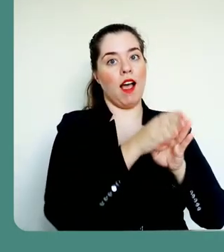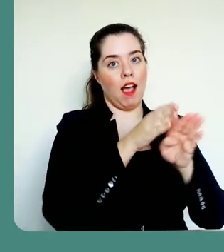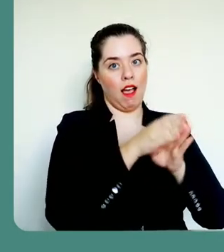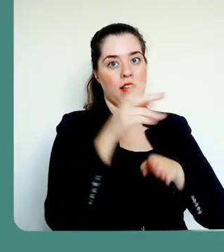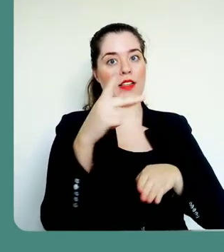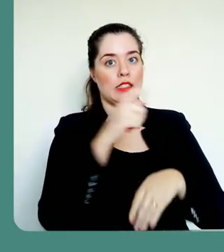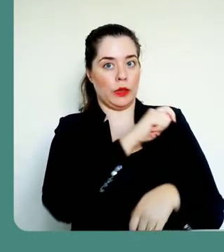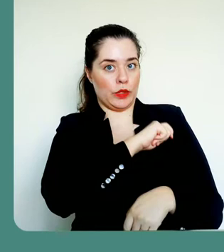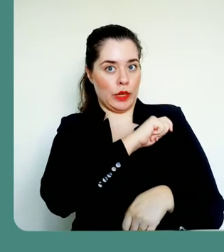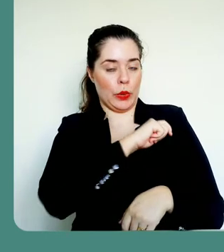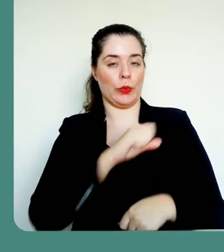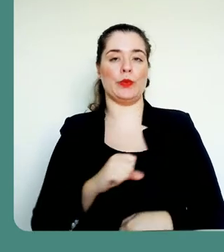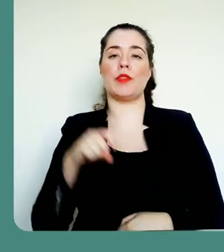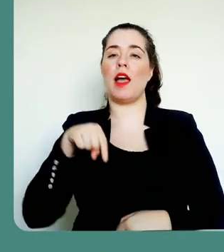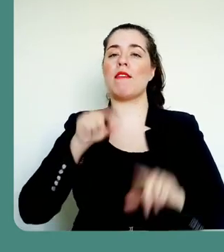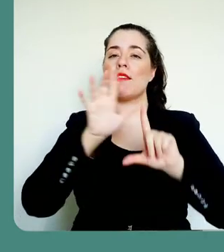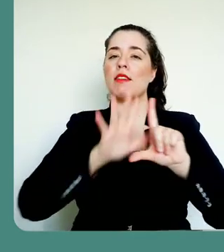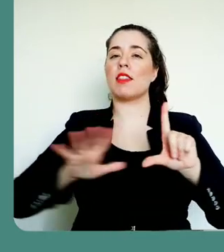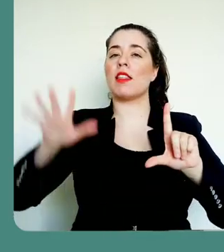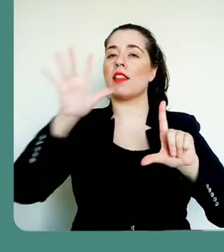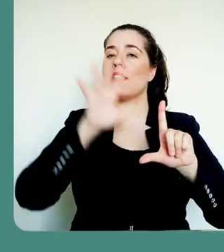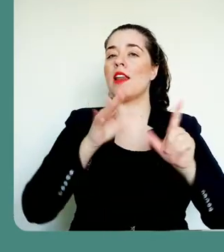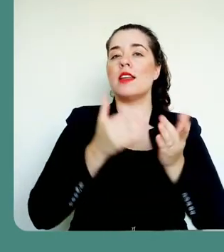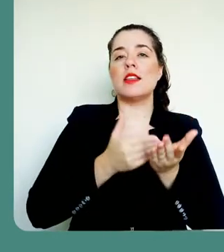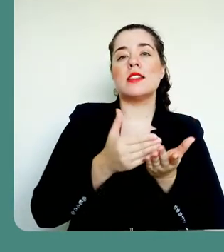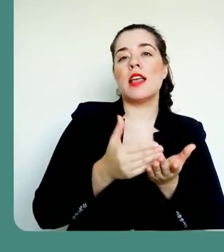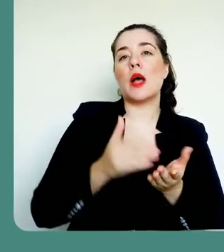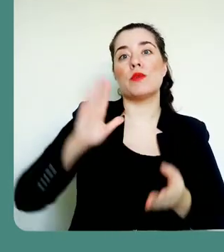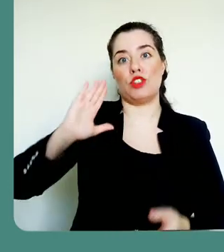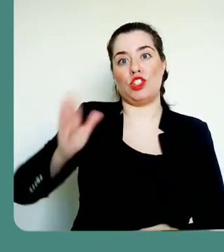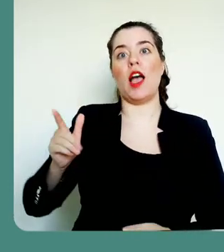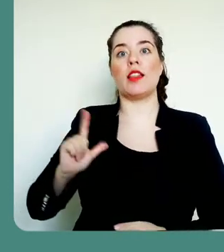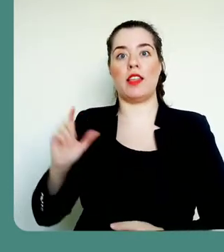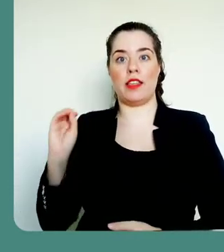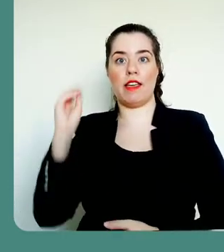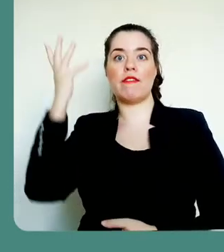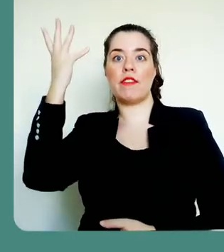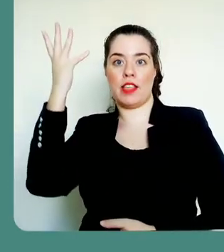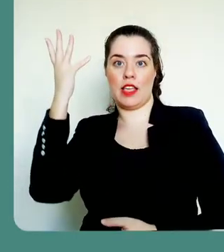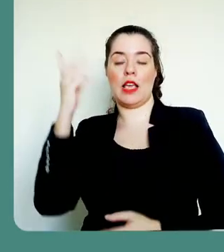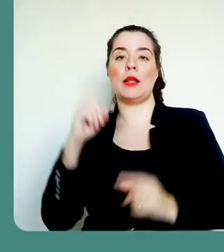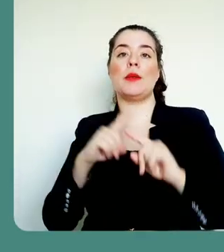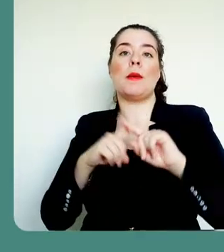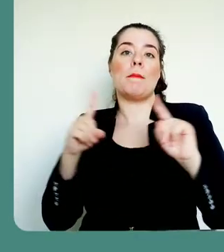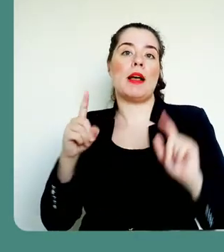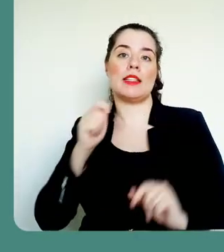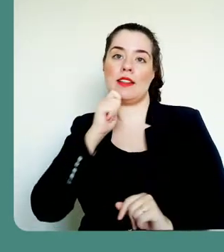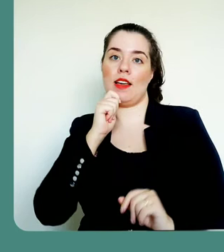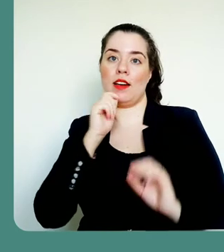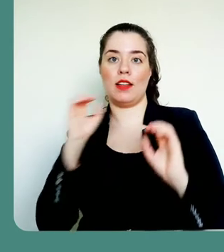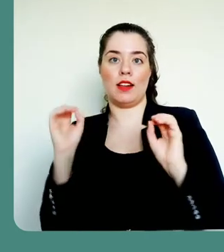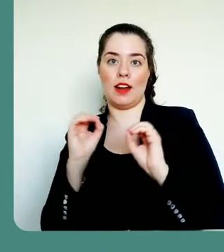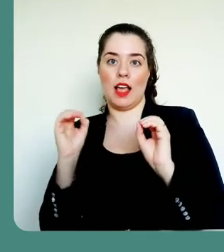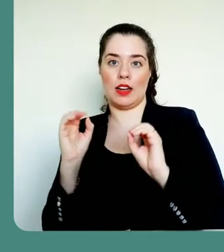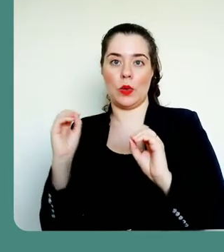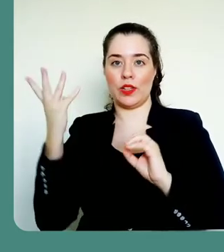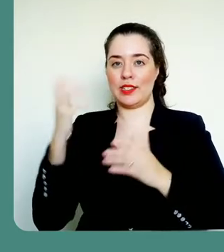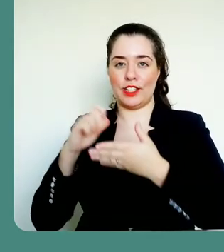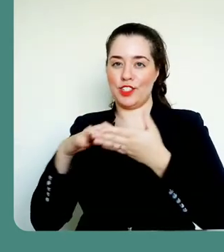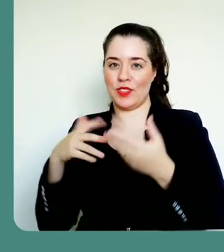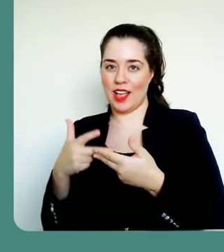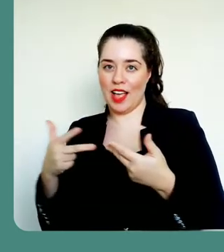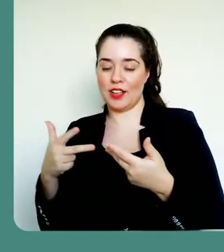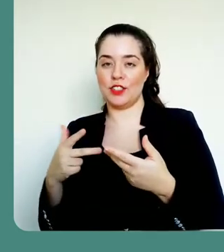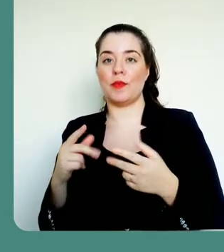instrução para os seus estudantes. Esta tela é uma tela inicial, o evento já está inicializado, mas ele ainda não tem nenhuma